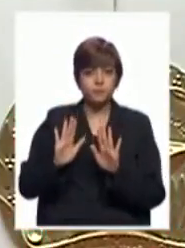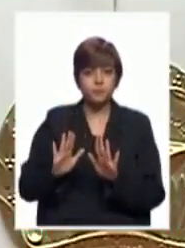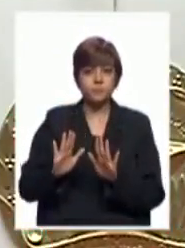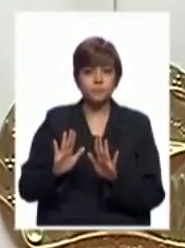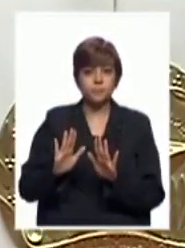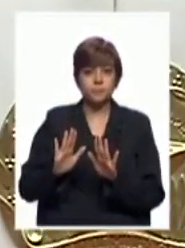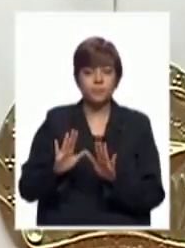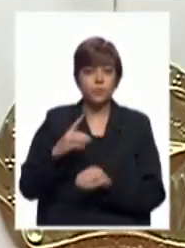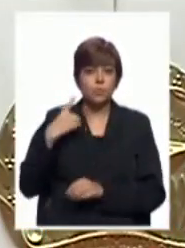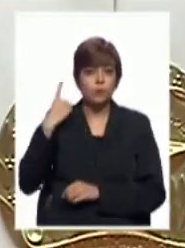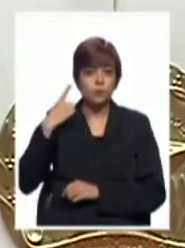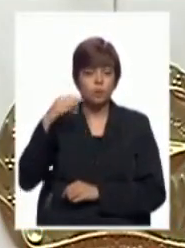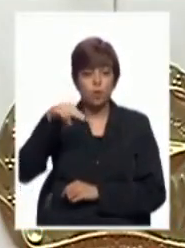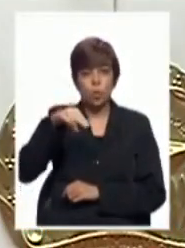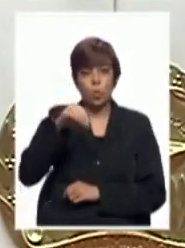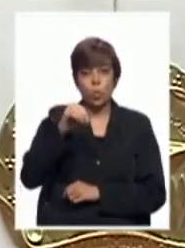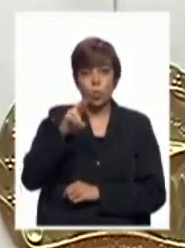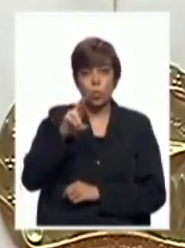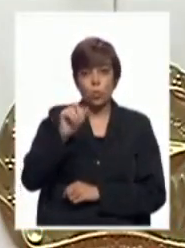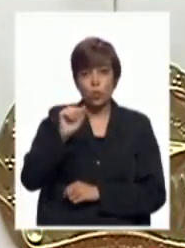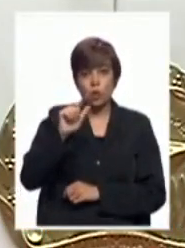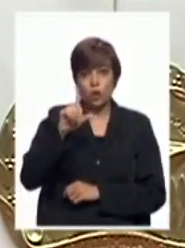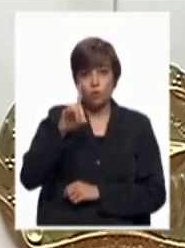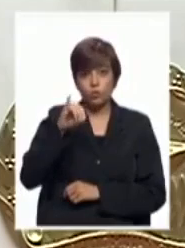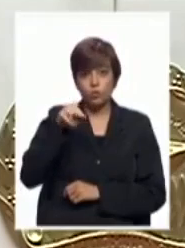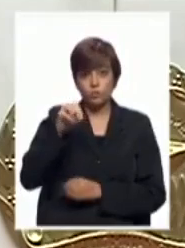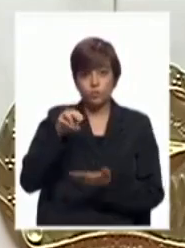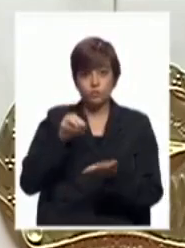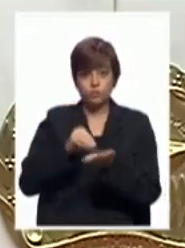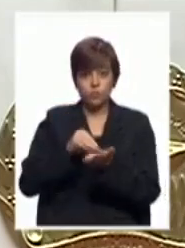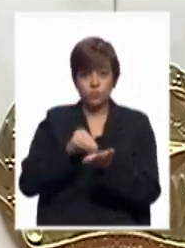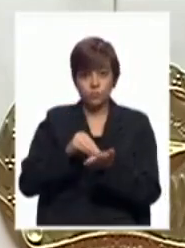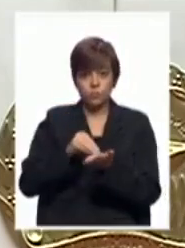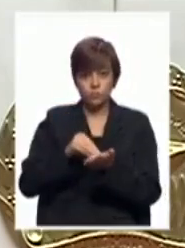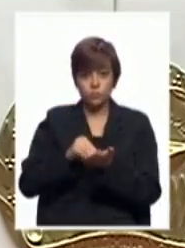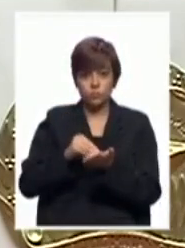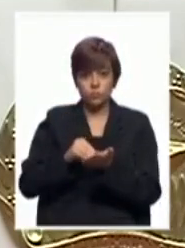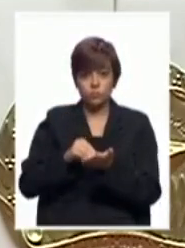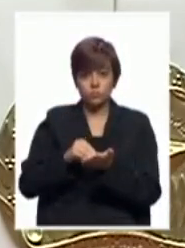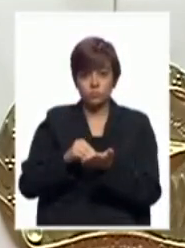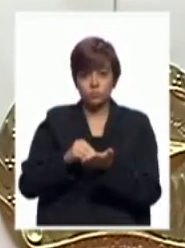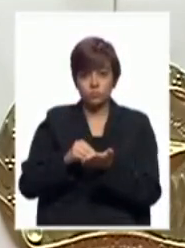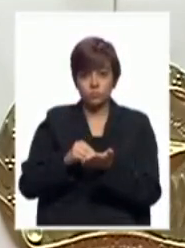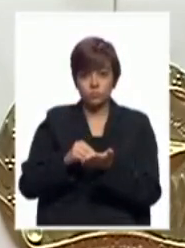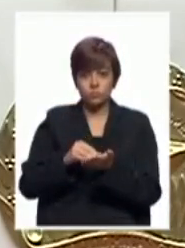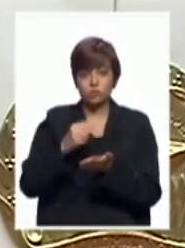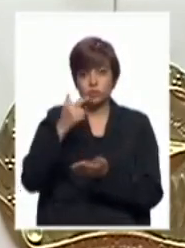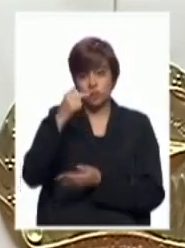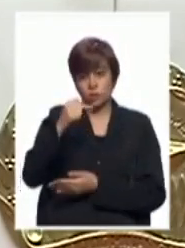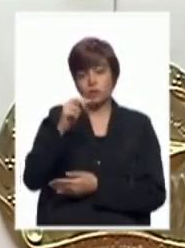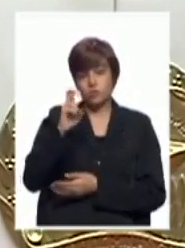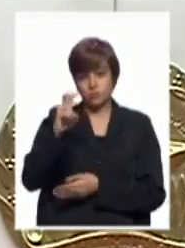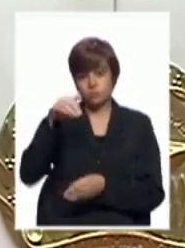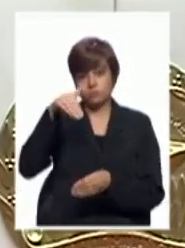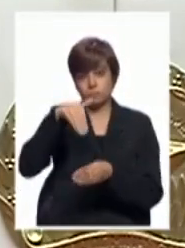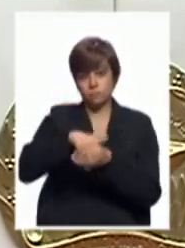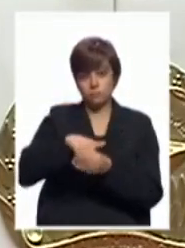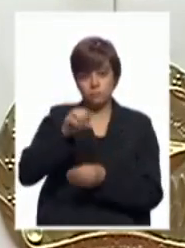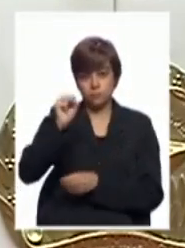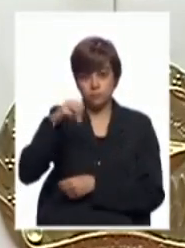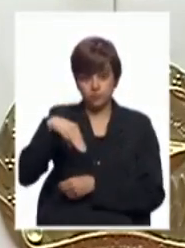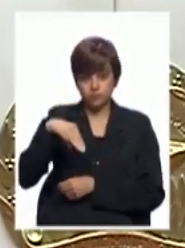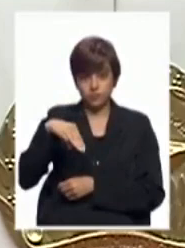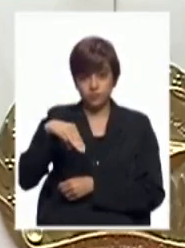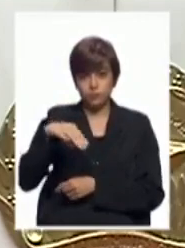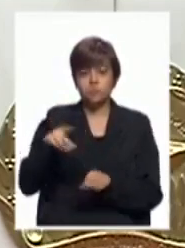o deputado Noraldino, mais um voto. Antônio Carlos Arantes, votando firme no Alencar. 75 presidente, votos. Sargento Rodrigues também,